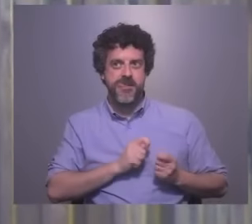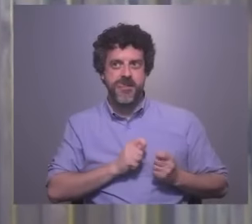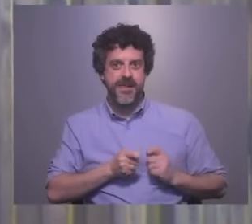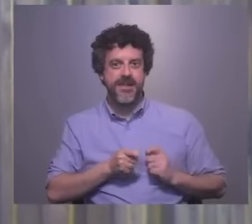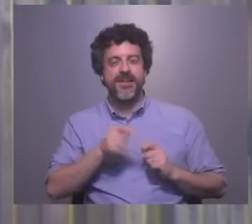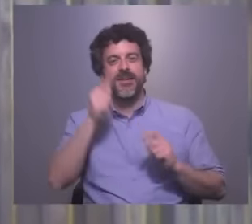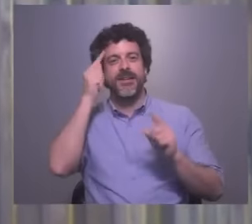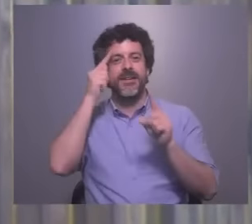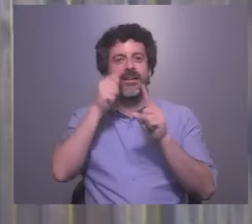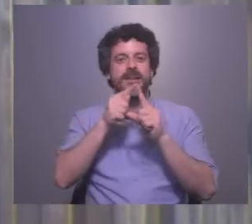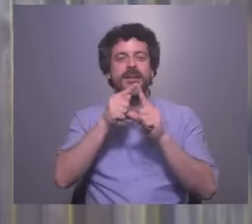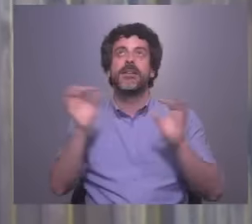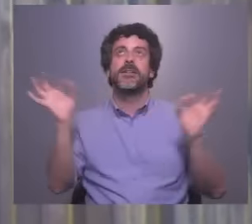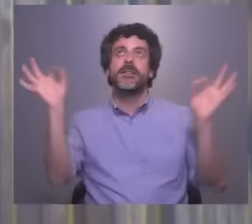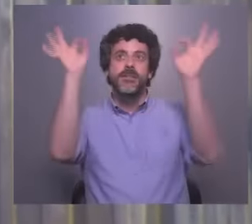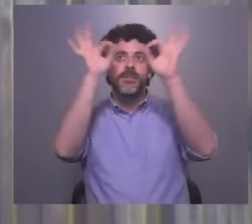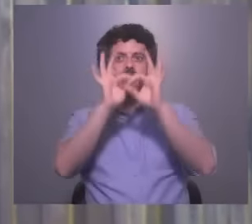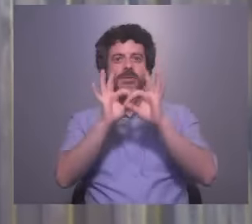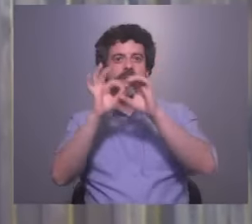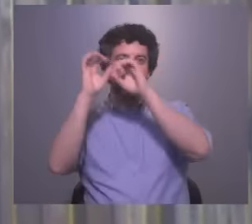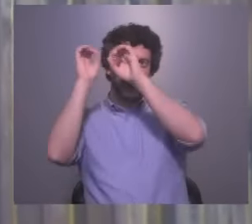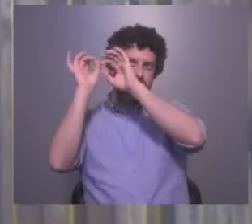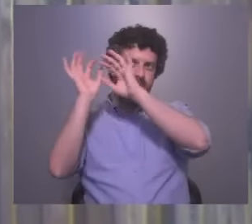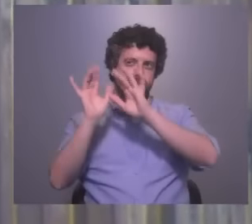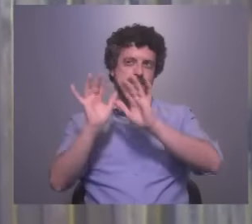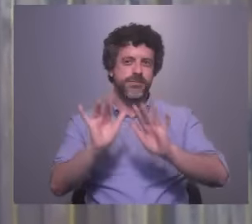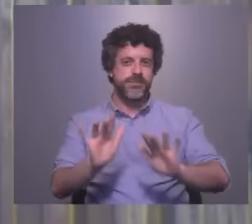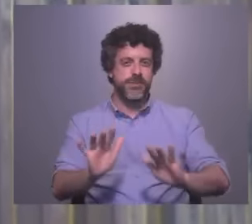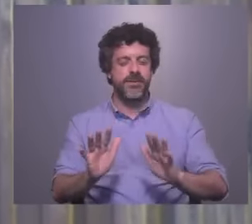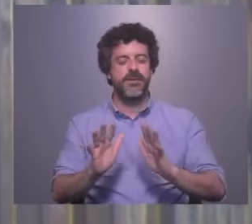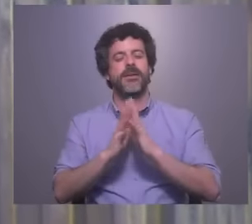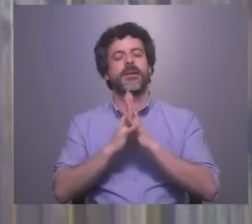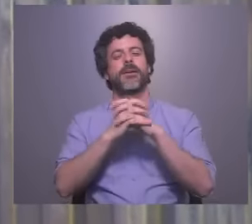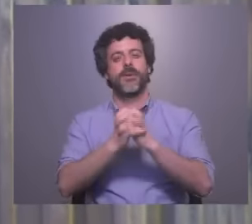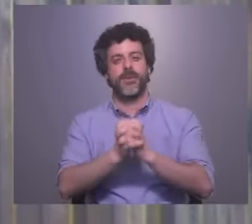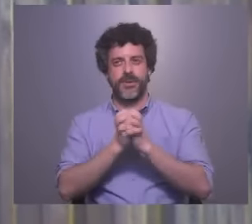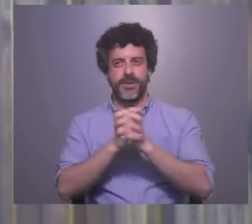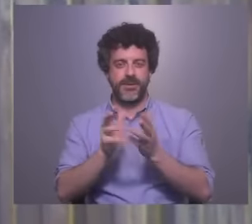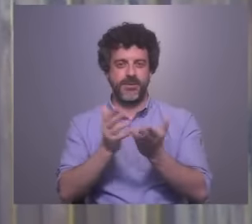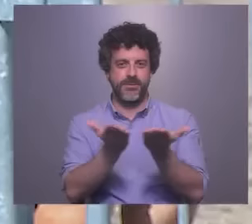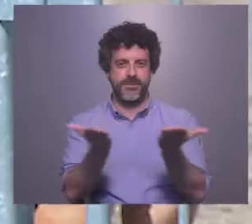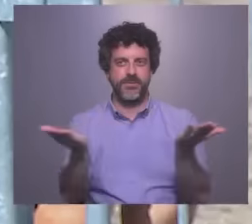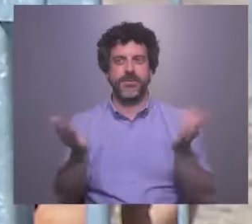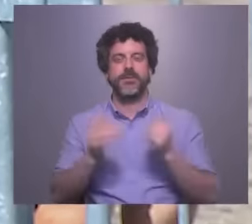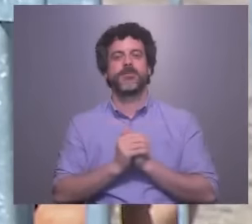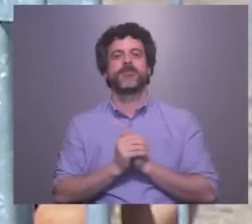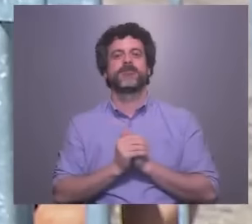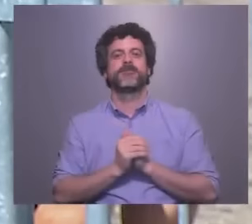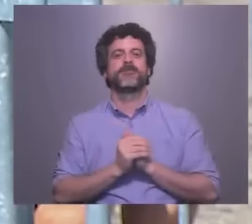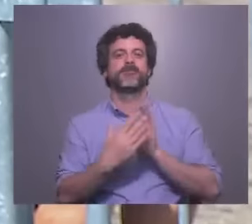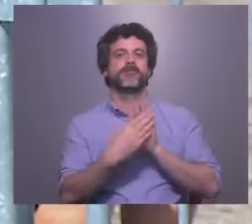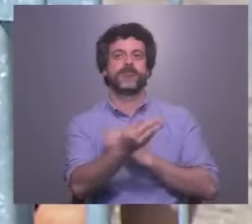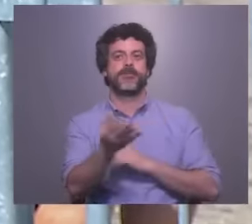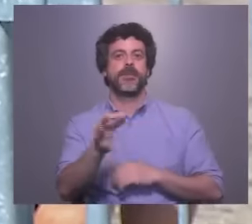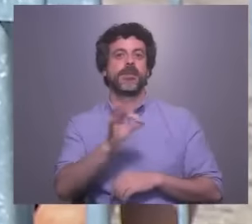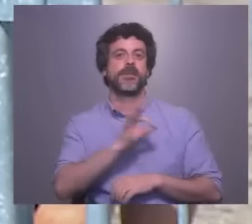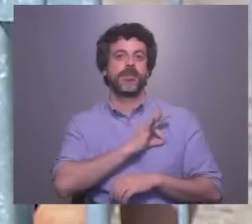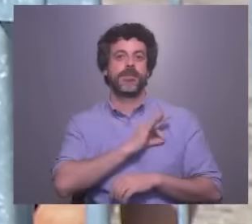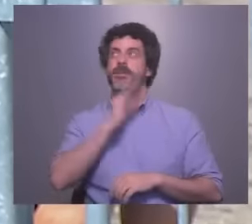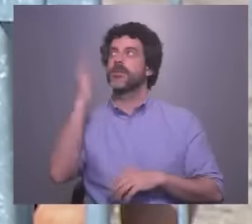fome. Pelos avós que no seio da família ajudam os pais a modelar o coração dos